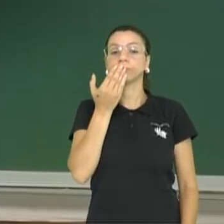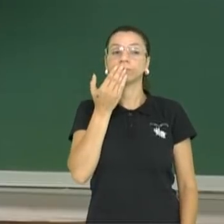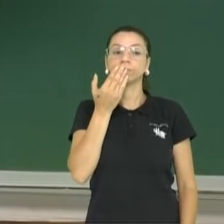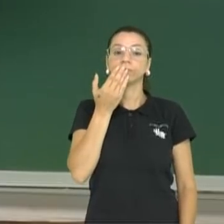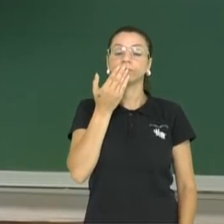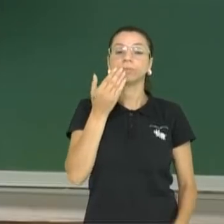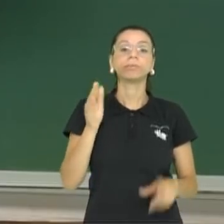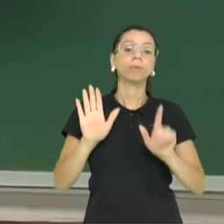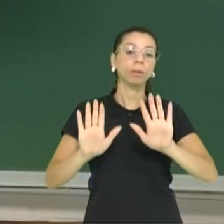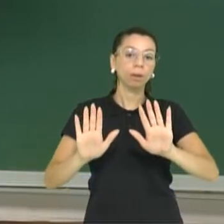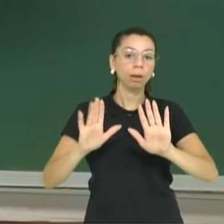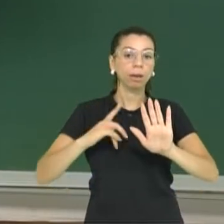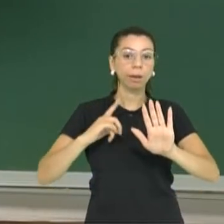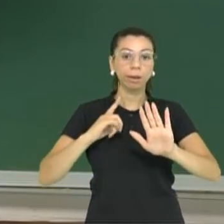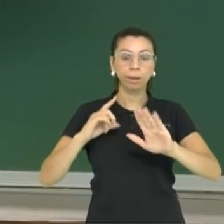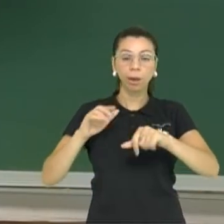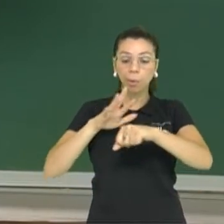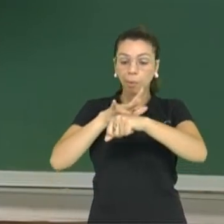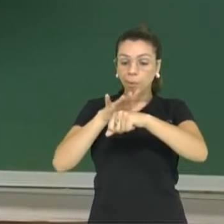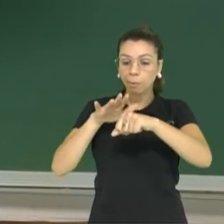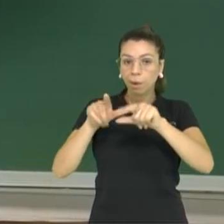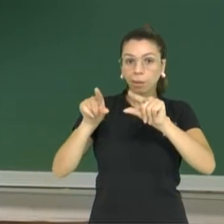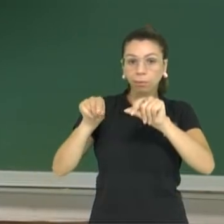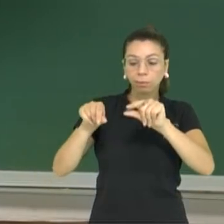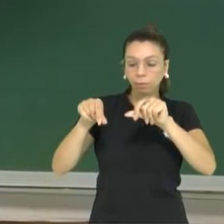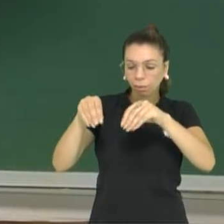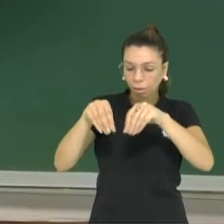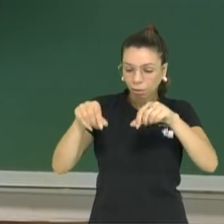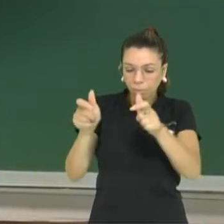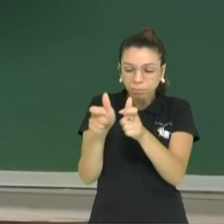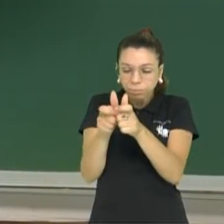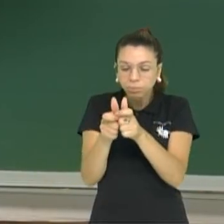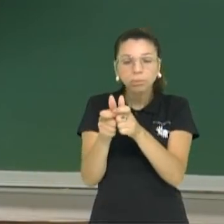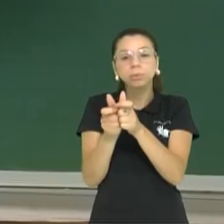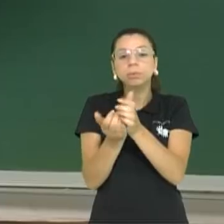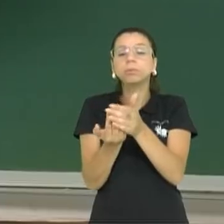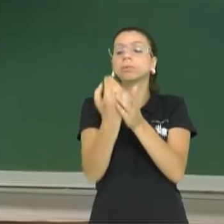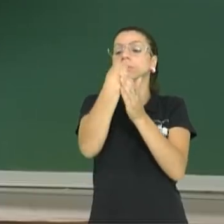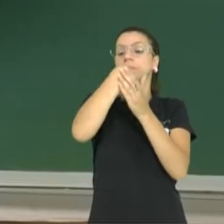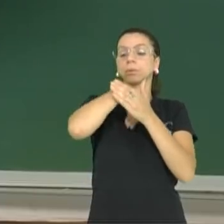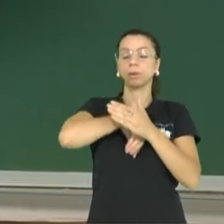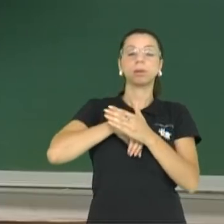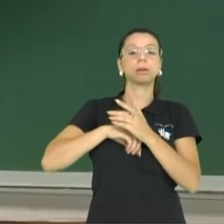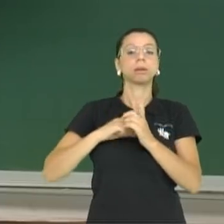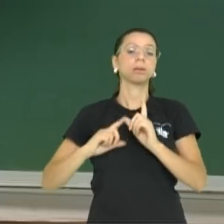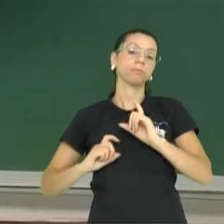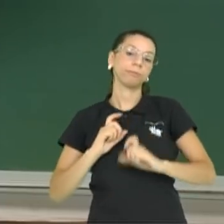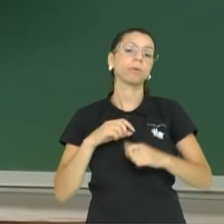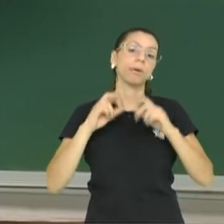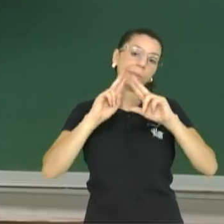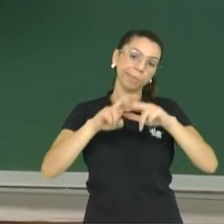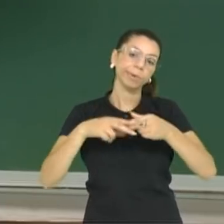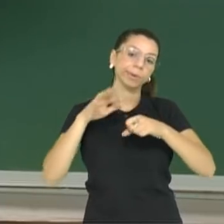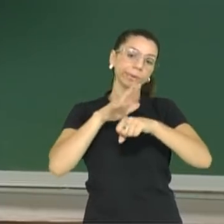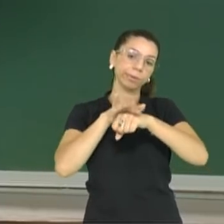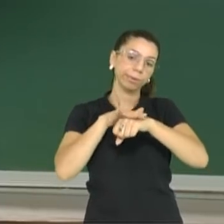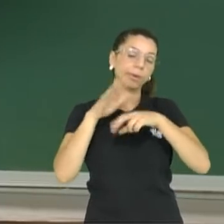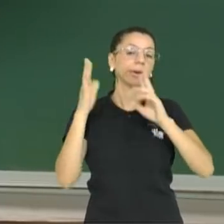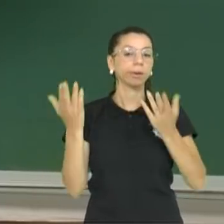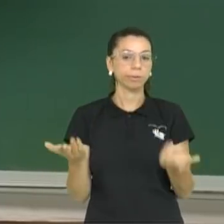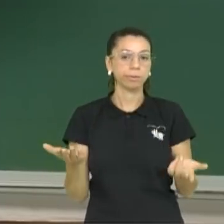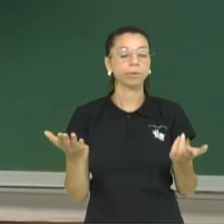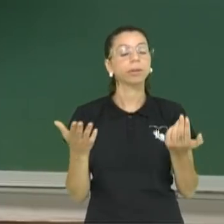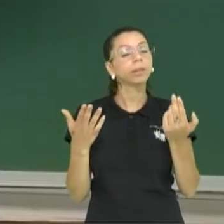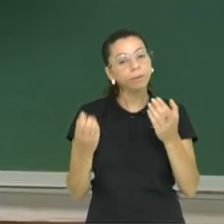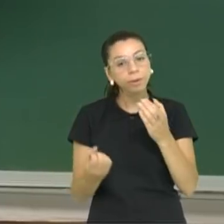quê? Levamos esse organismo para o interior do nosso corpo e ele se multiplica e nós ficamos doentinhos. Por isso